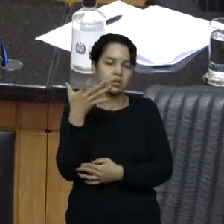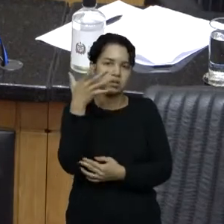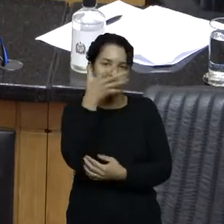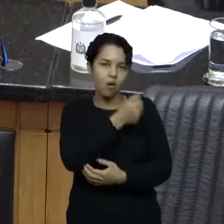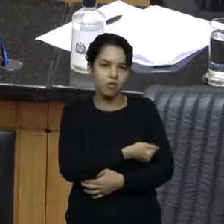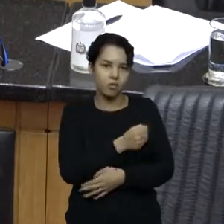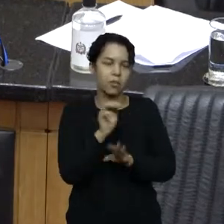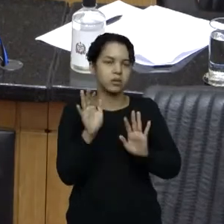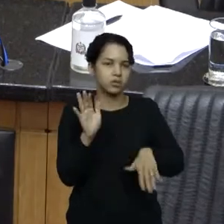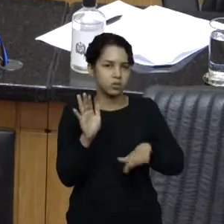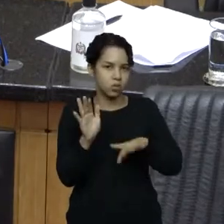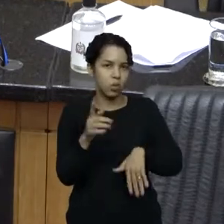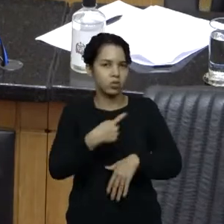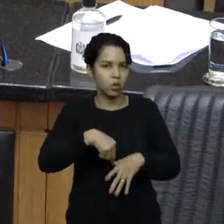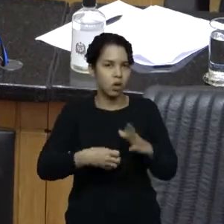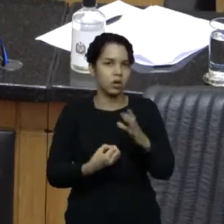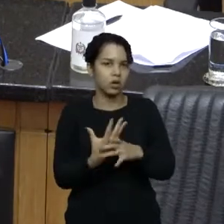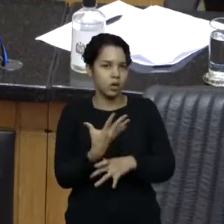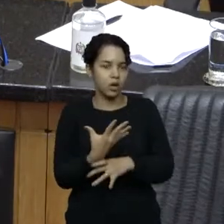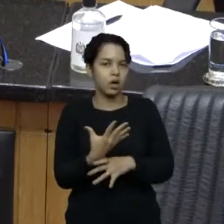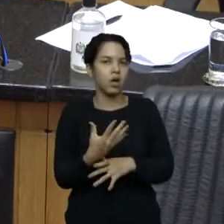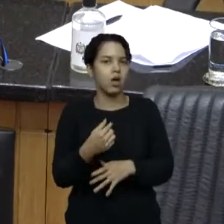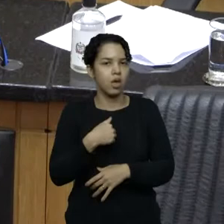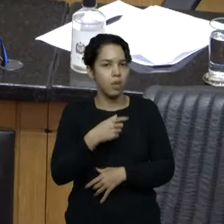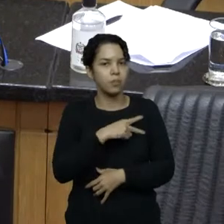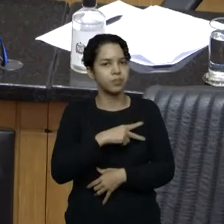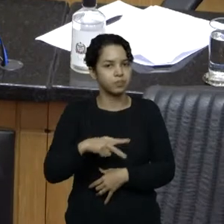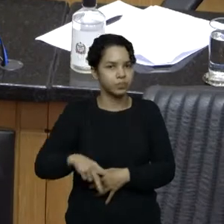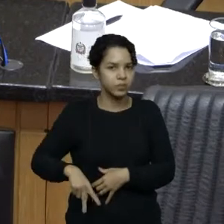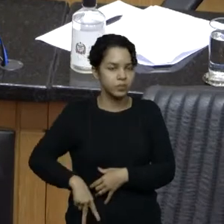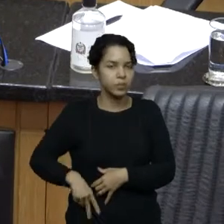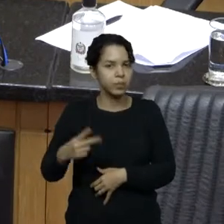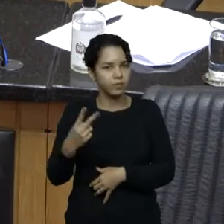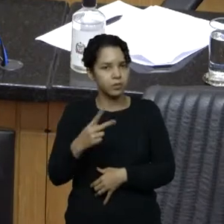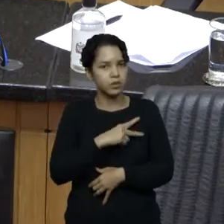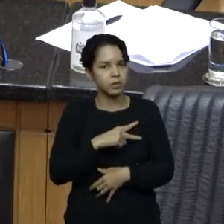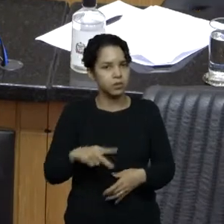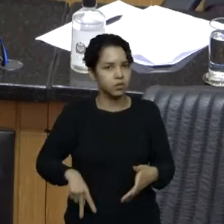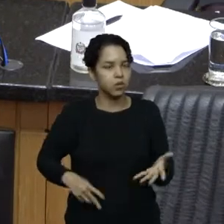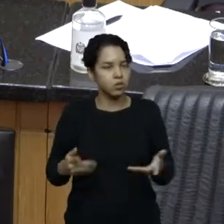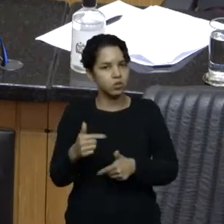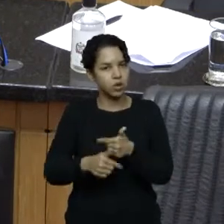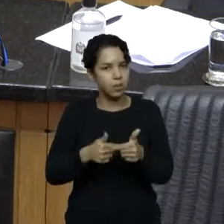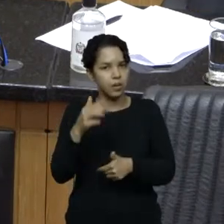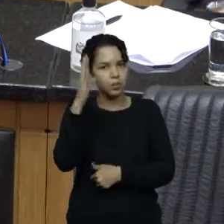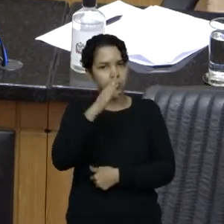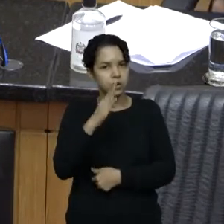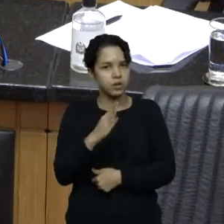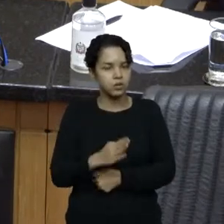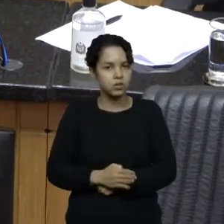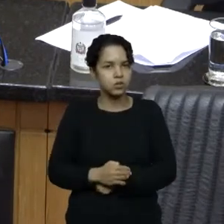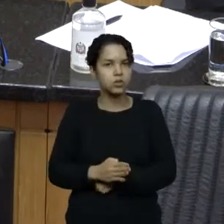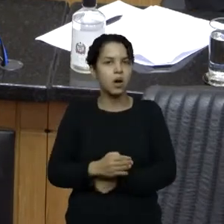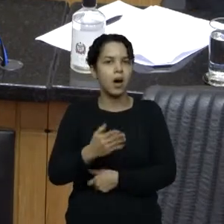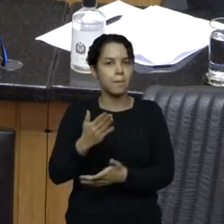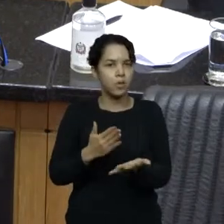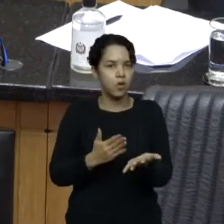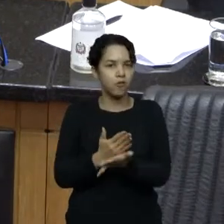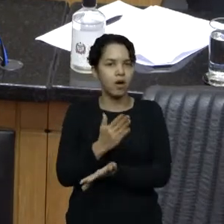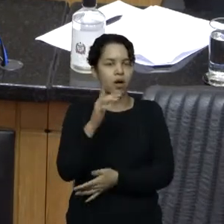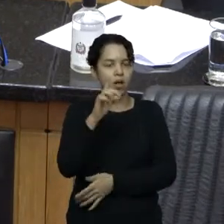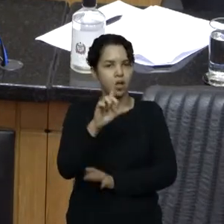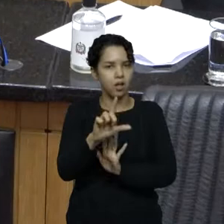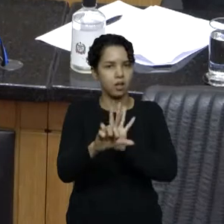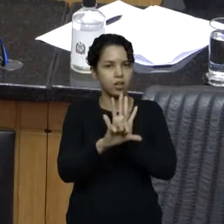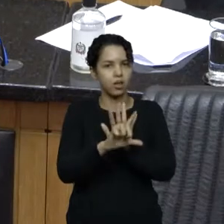95 nós fundamos eu fui presidente da sobrasa estão com o vice-presidente a gente faz um trabalho a nível de Brasil para aprovar essa lei então